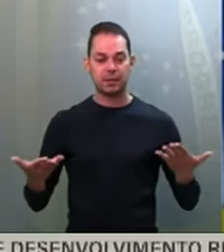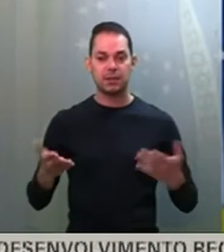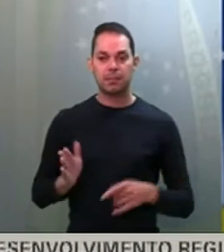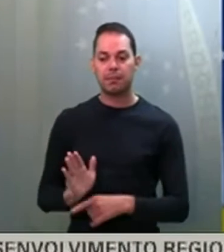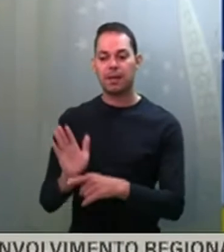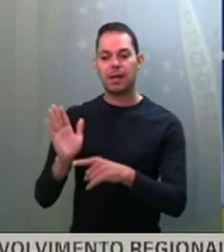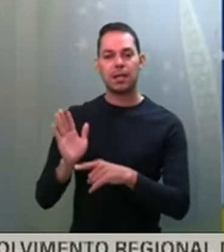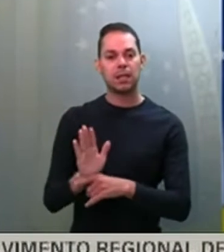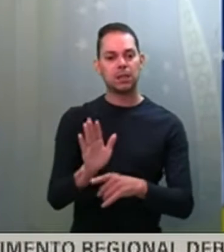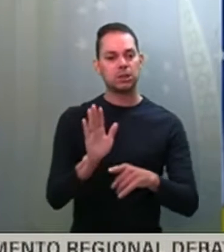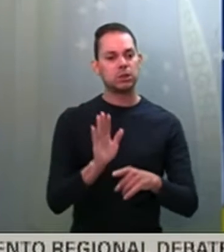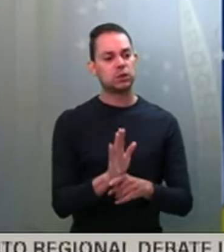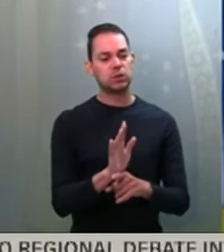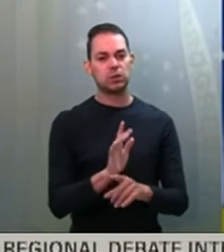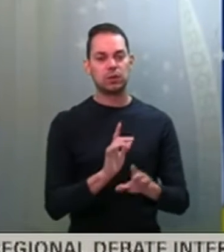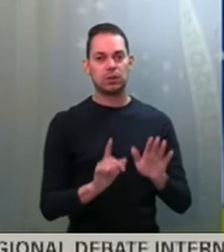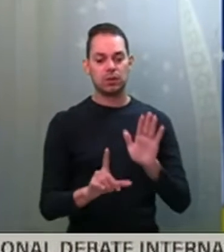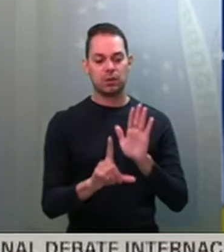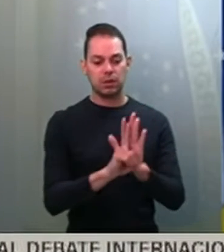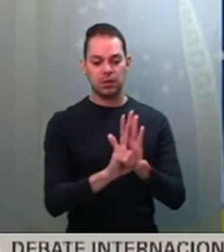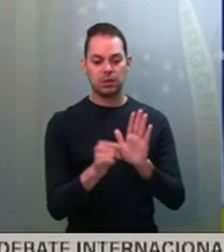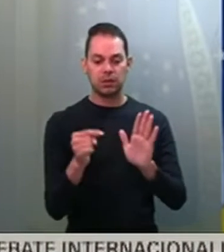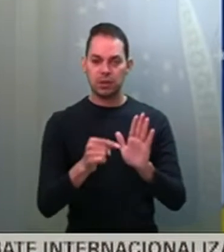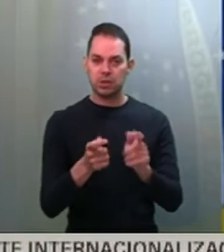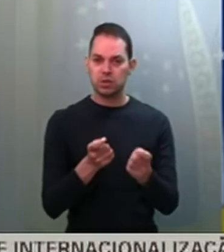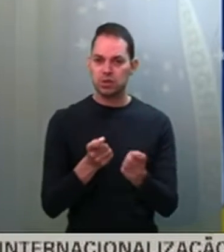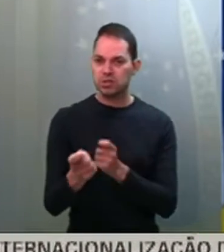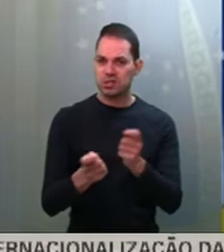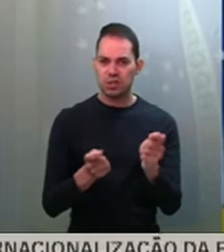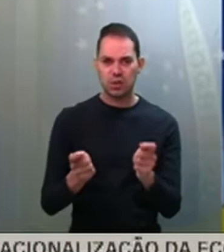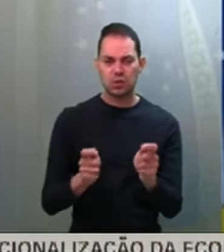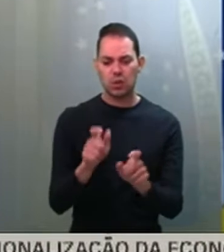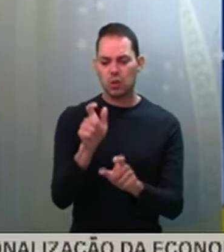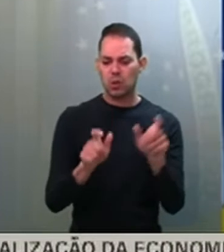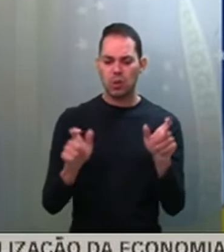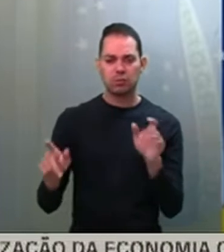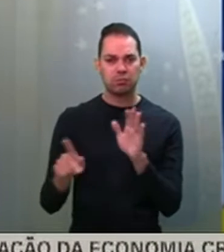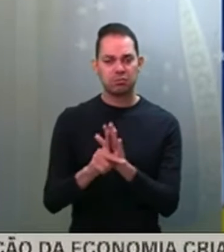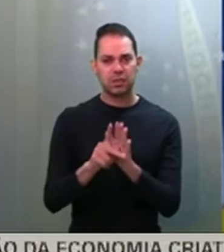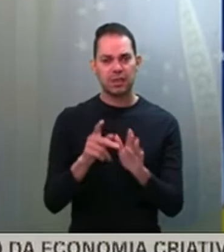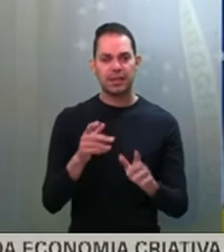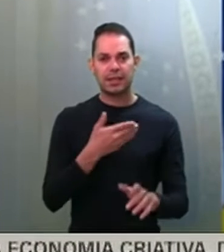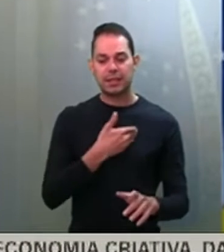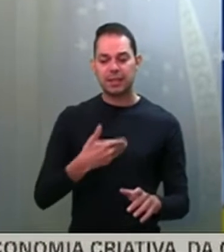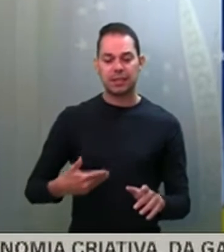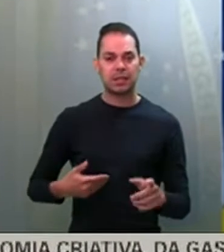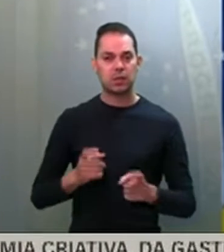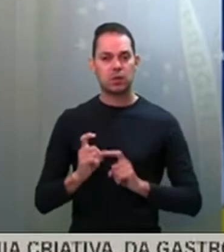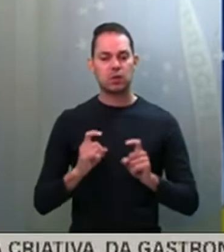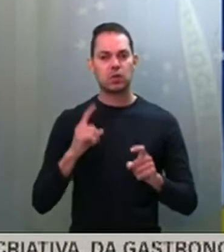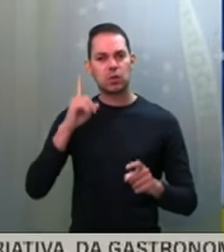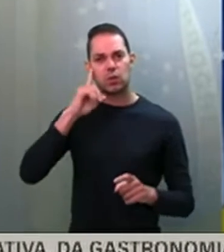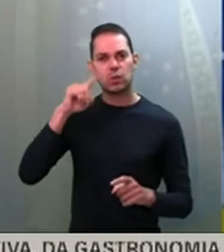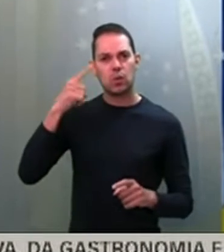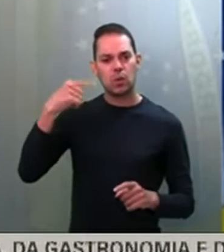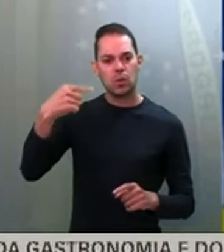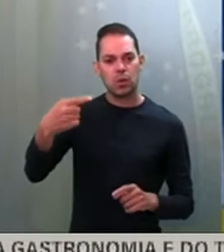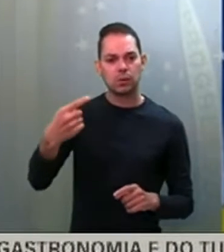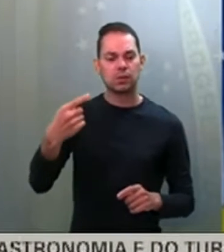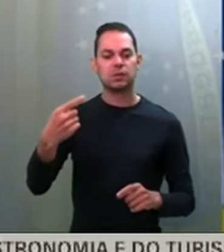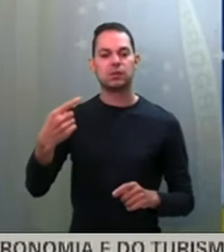o bem da mais importante lei de controle de todos os agentes da administração pública que o diariamente